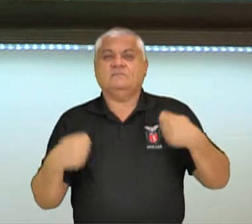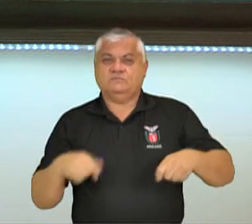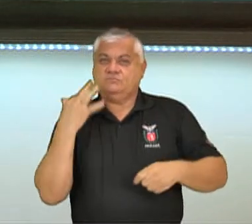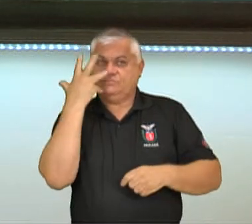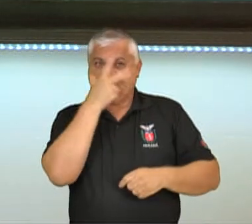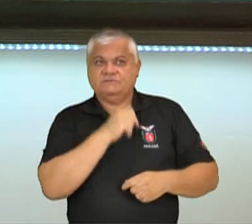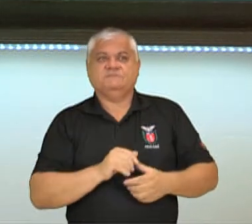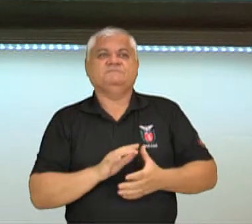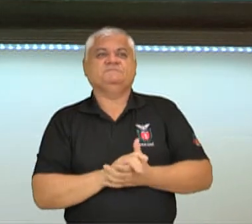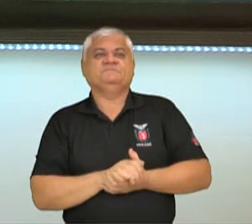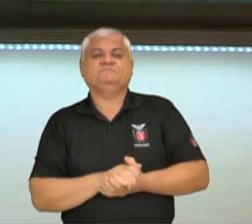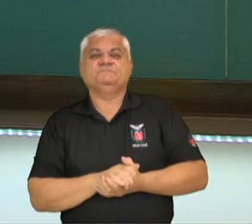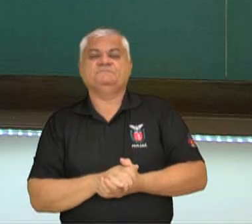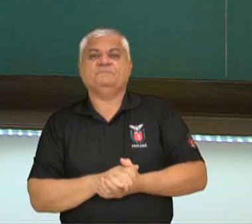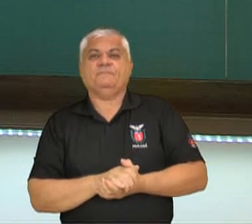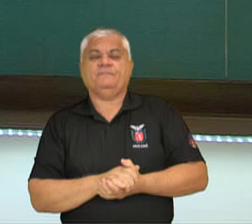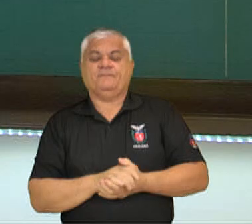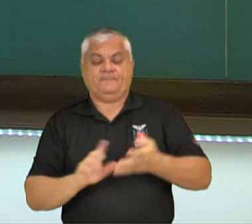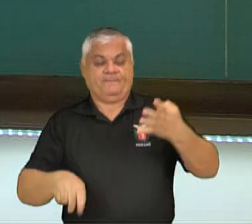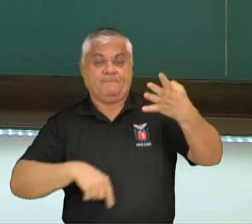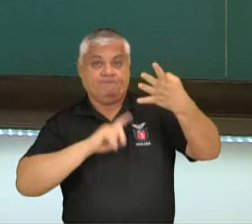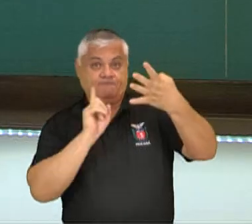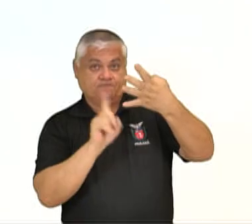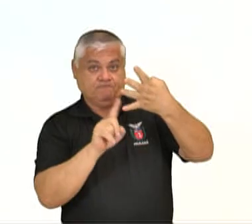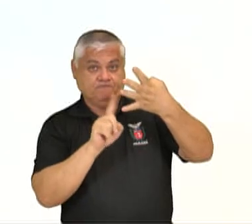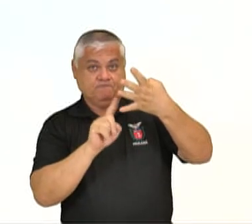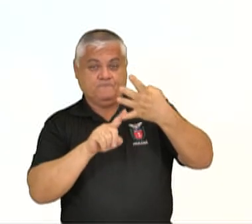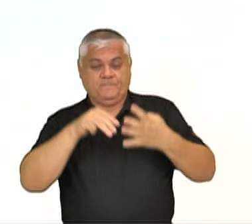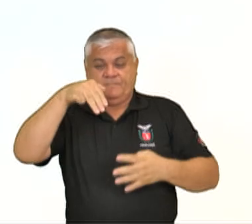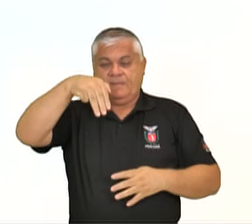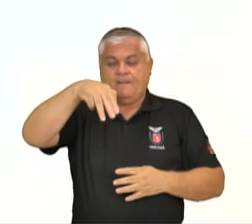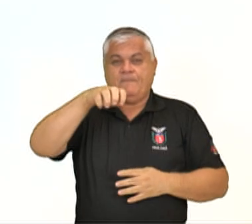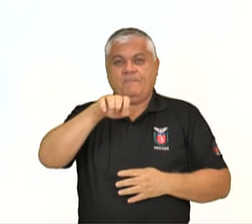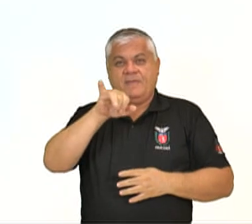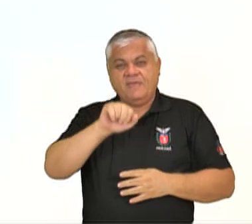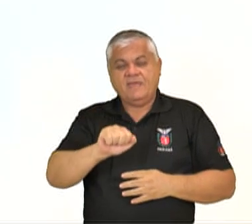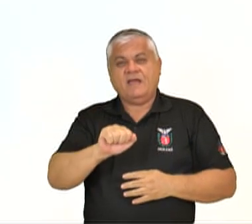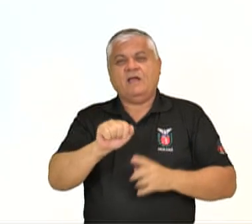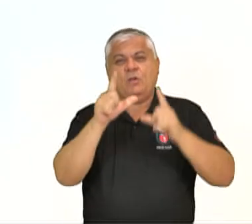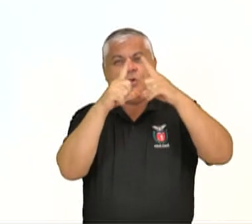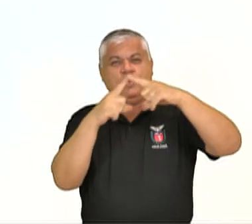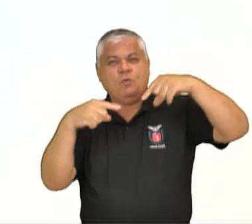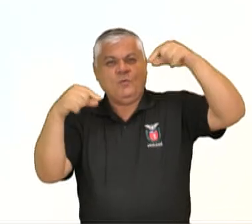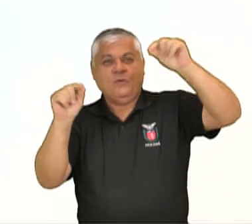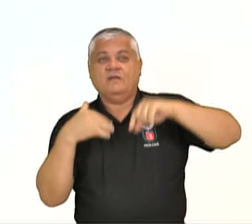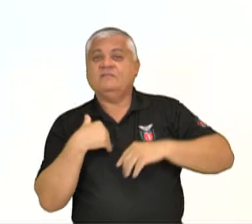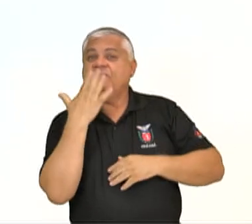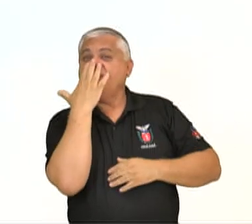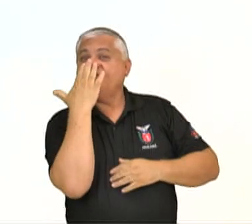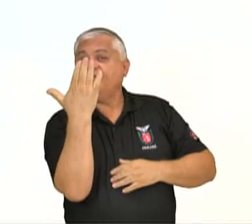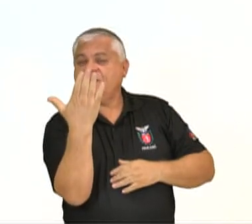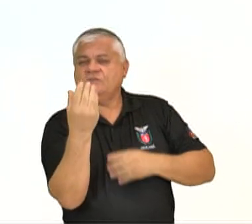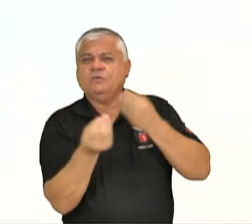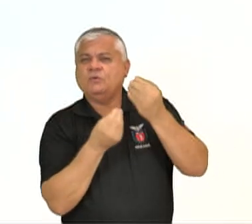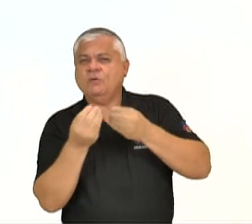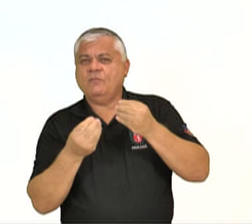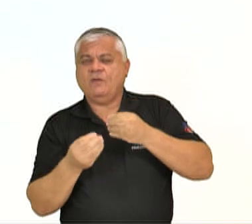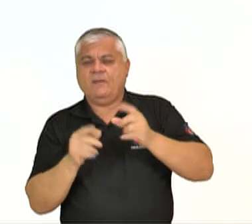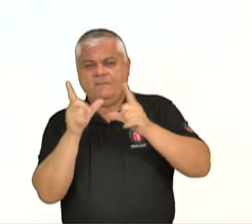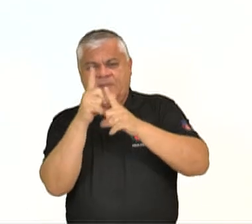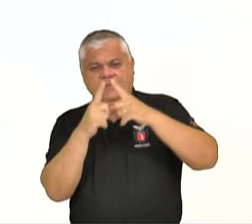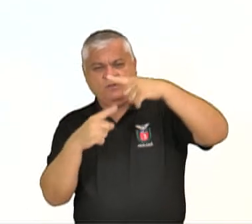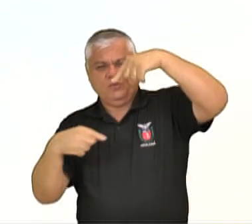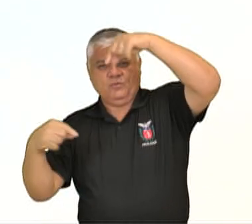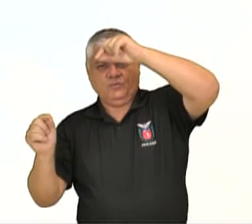bonito. A meia-lua de frente, né? Então, meia-lua a gente já mais ou menos tem uma ideia do que é, né? Como